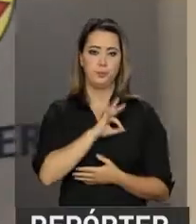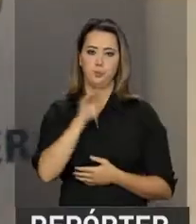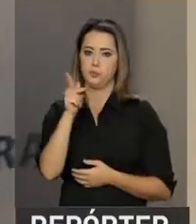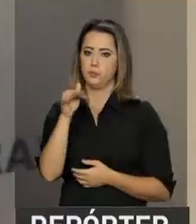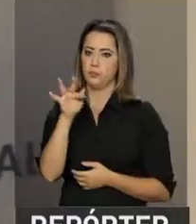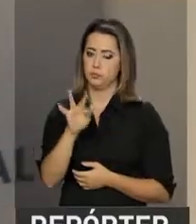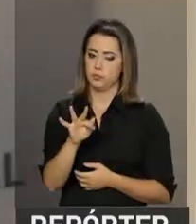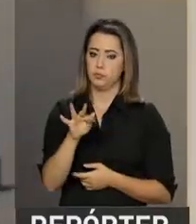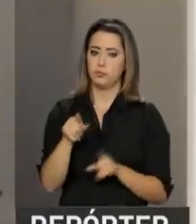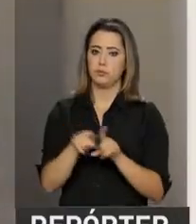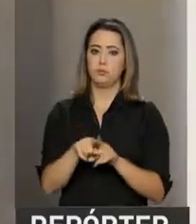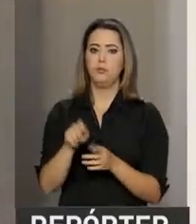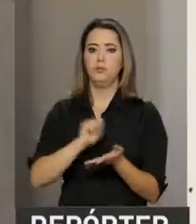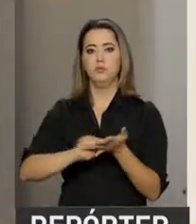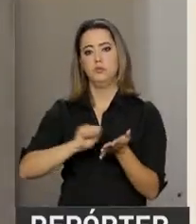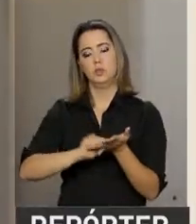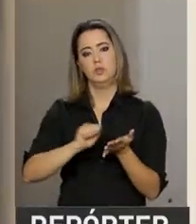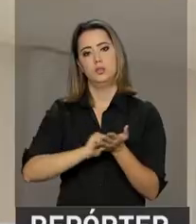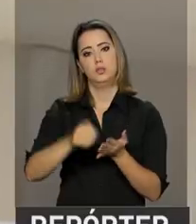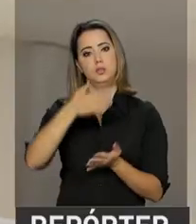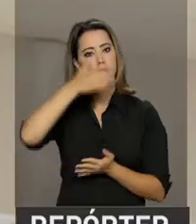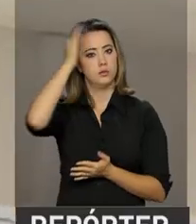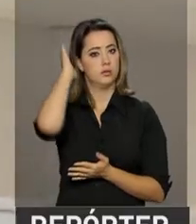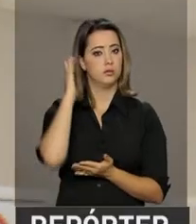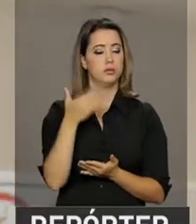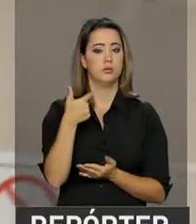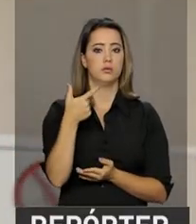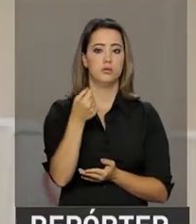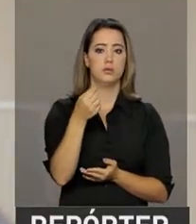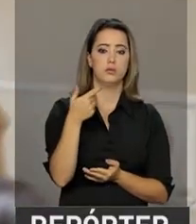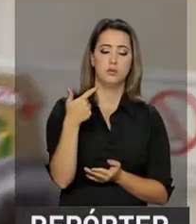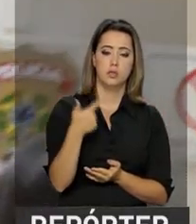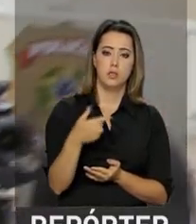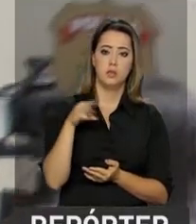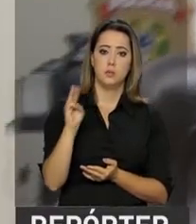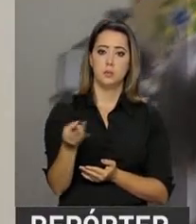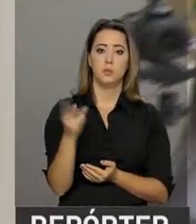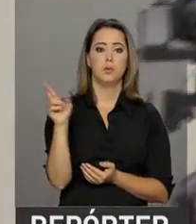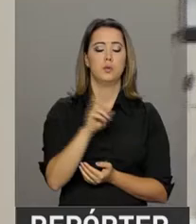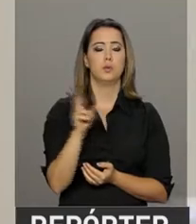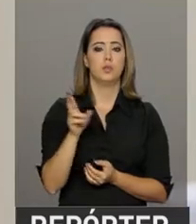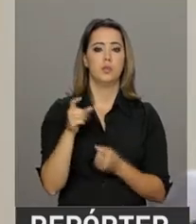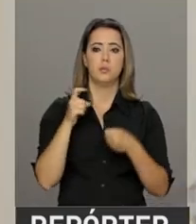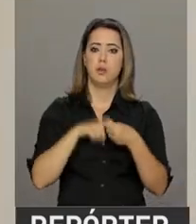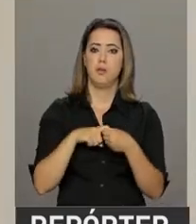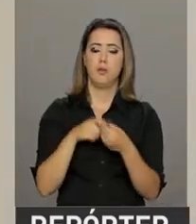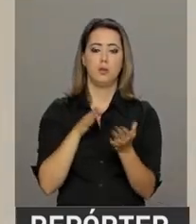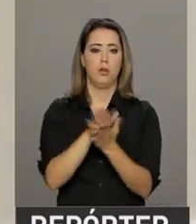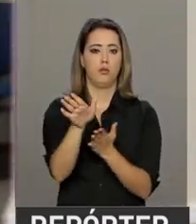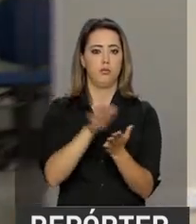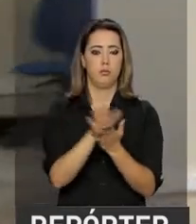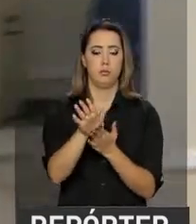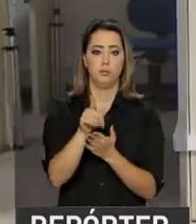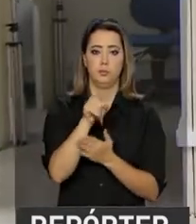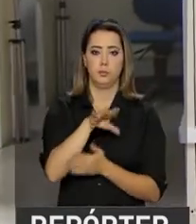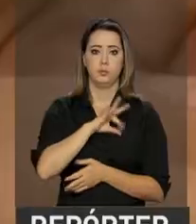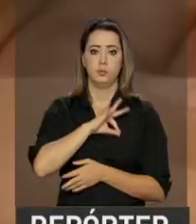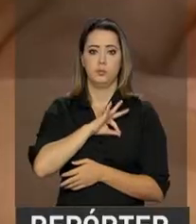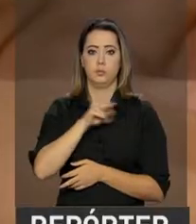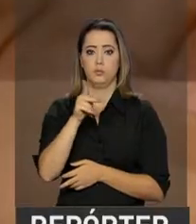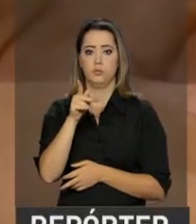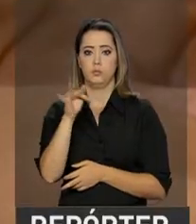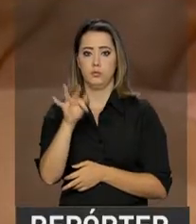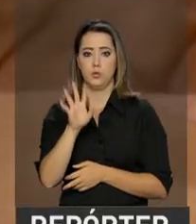presidente temer sancionou repasse de 102 milhões de reais para restabelecer o serviço segundo a polícia federal